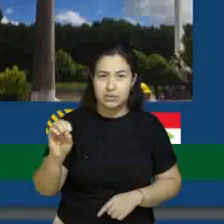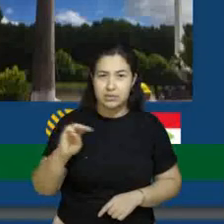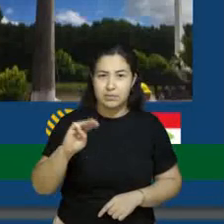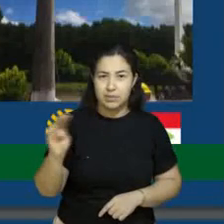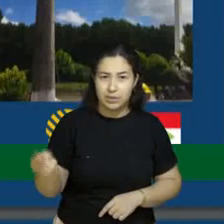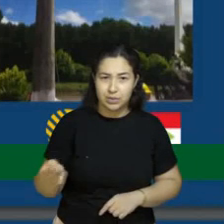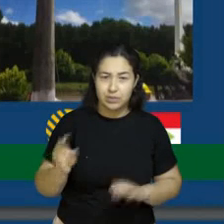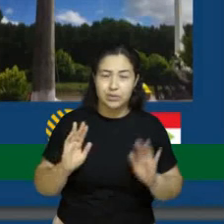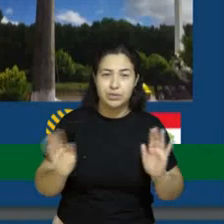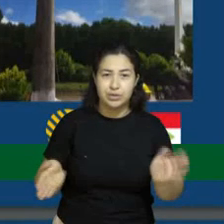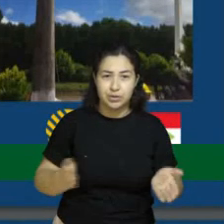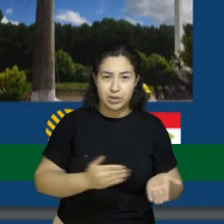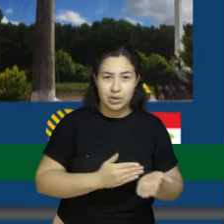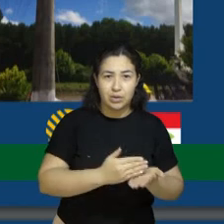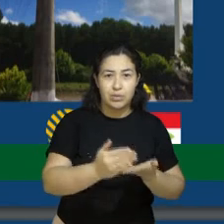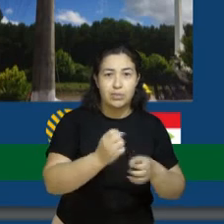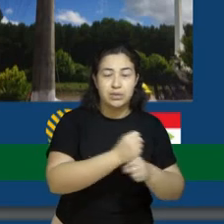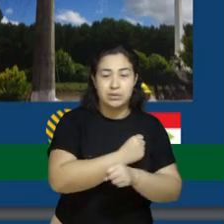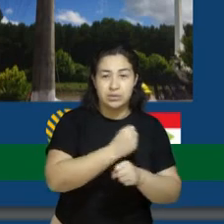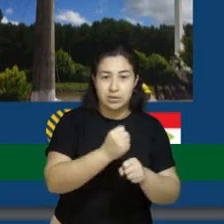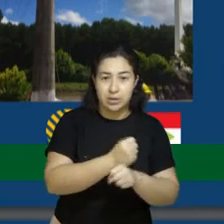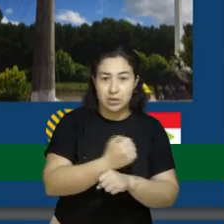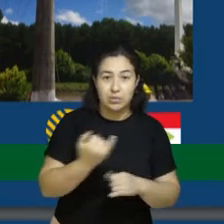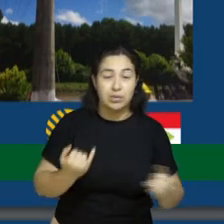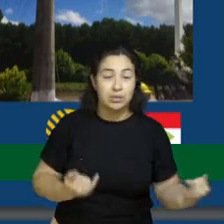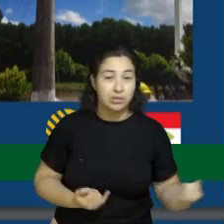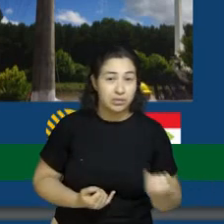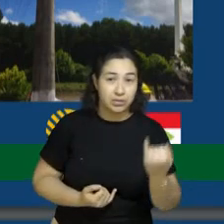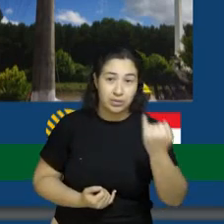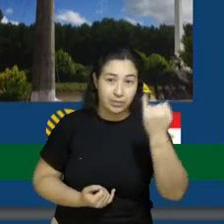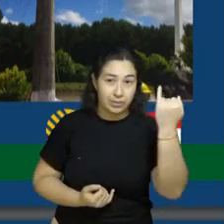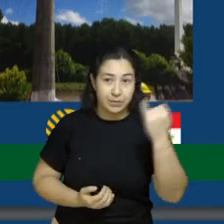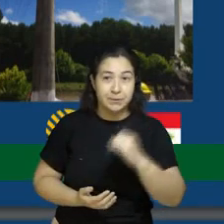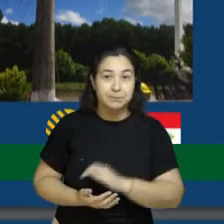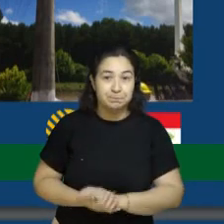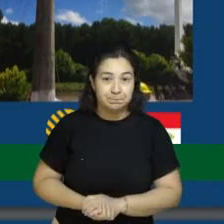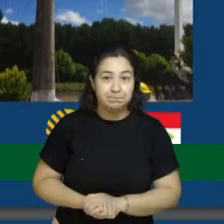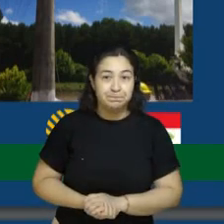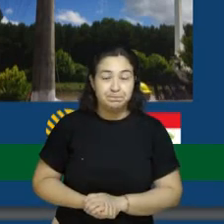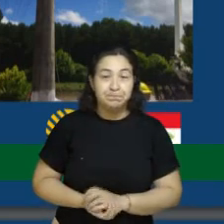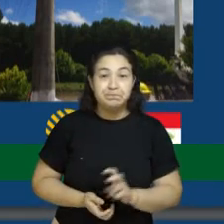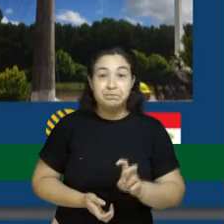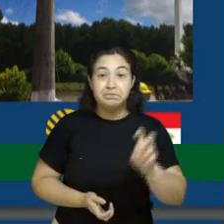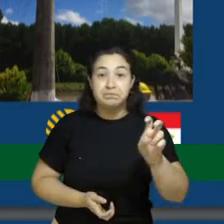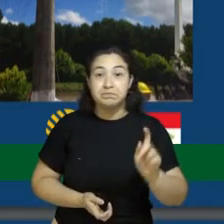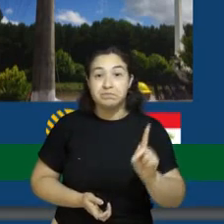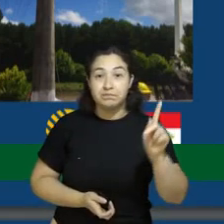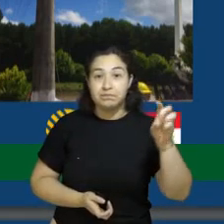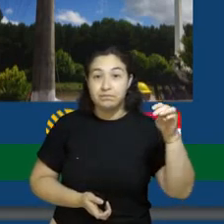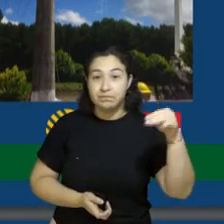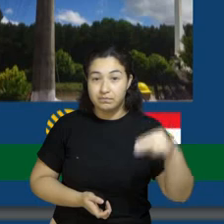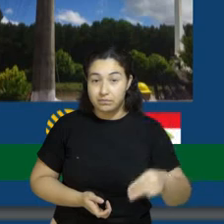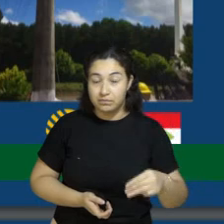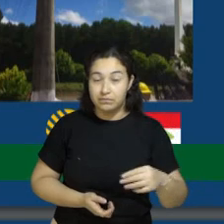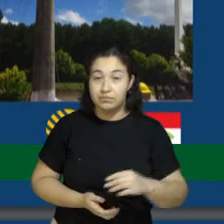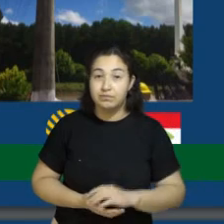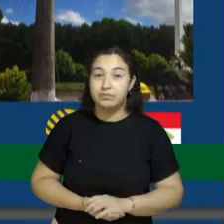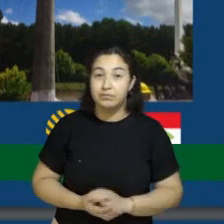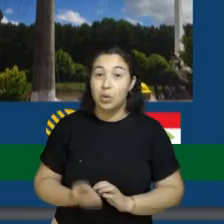milhões. Uma obra importante, né, um alimentador de Campos Novos, são 5 quilômetros, 1,5 milhão de investimento, para